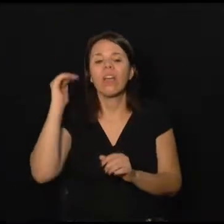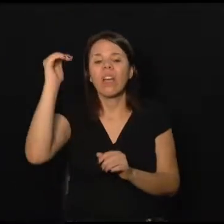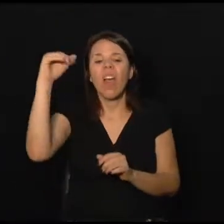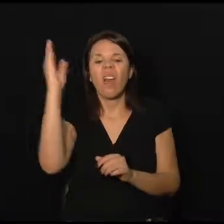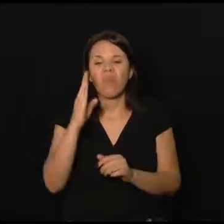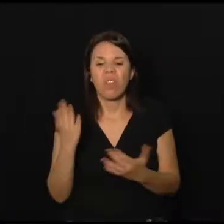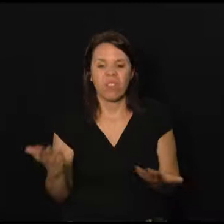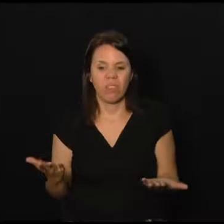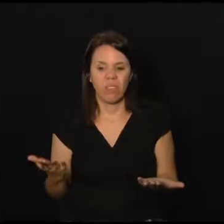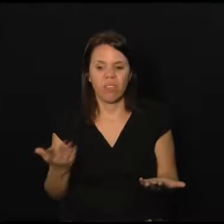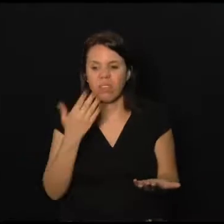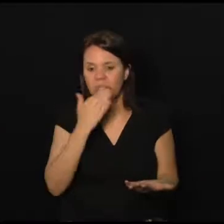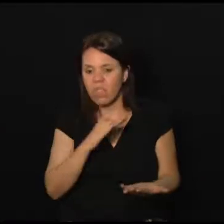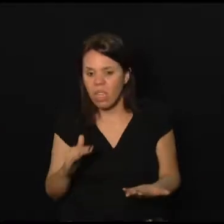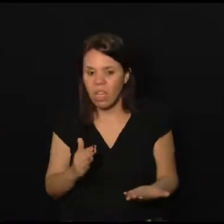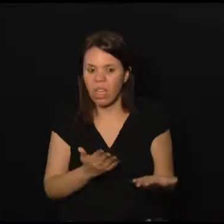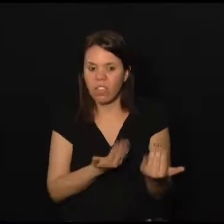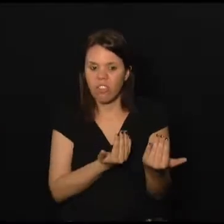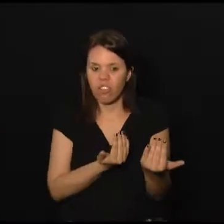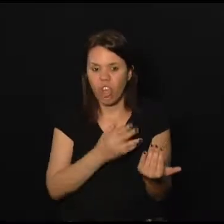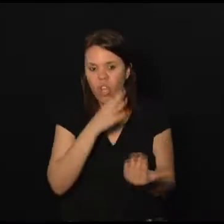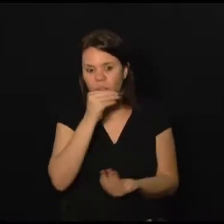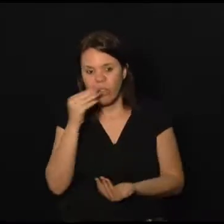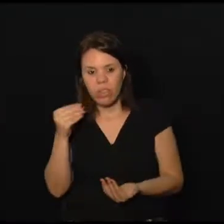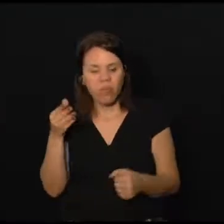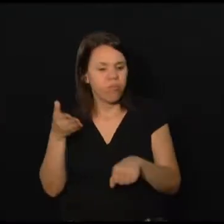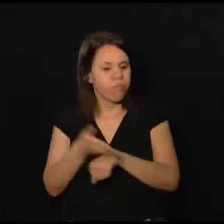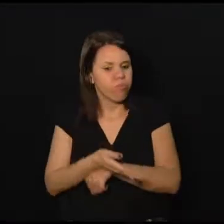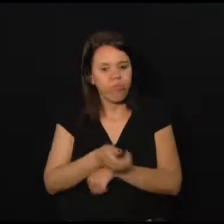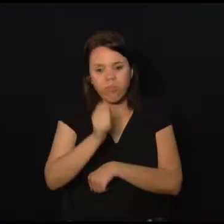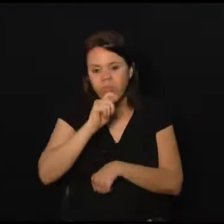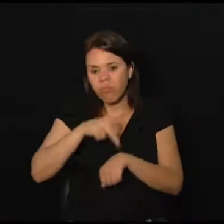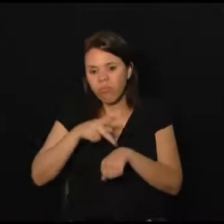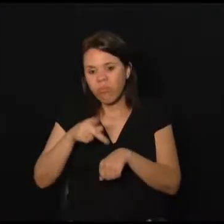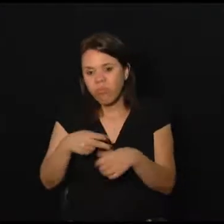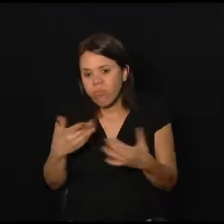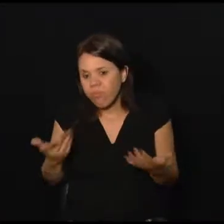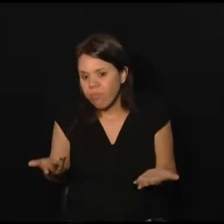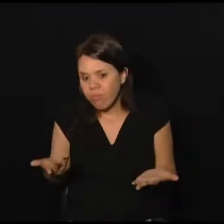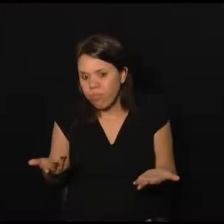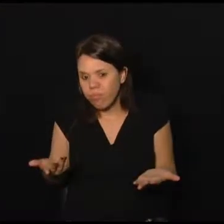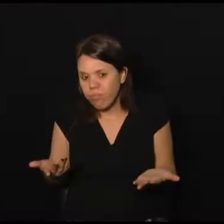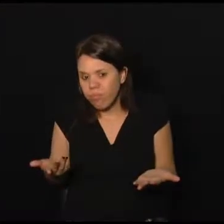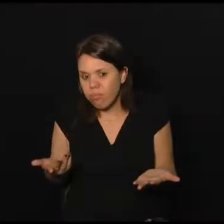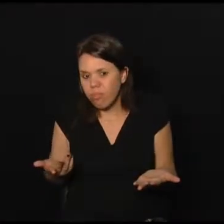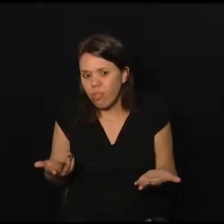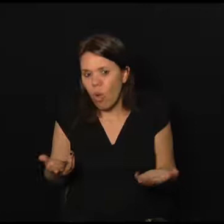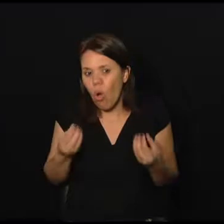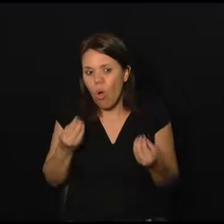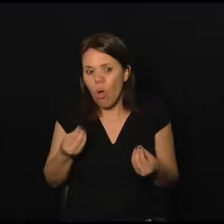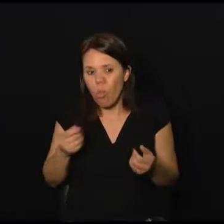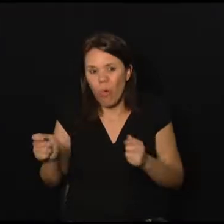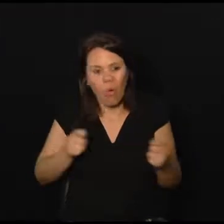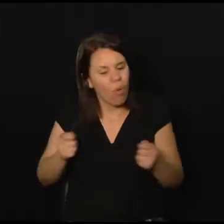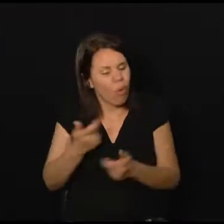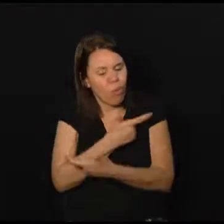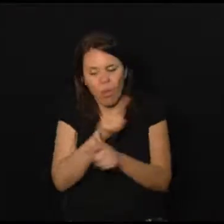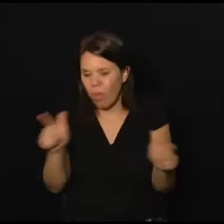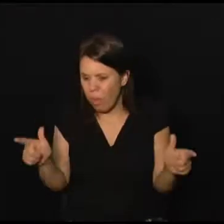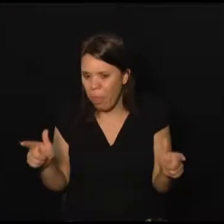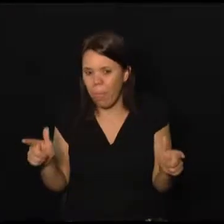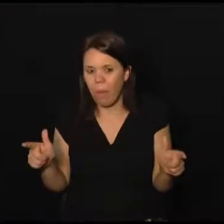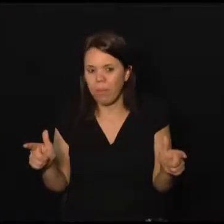e adolescentes estão entrando para esse caminho de forma desorientada. É como se fosse uma produção,